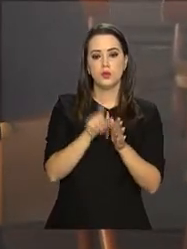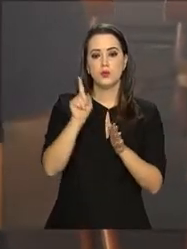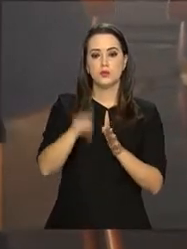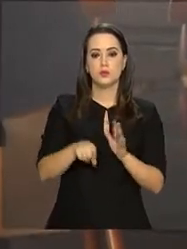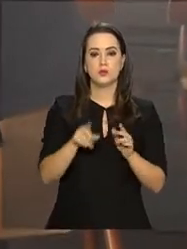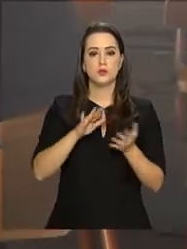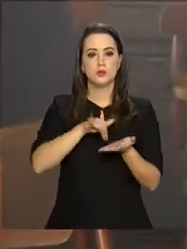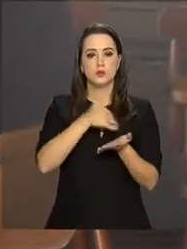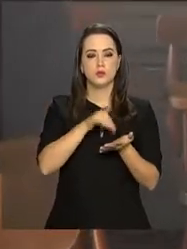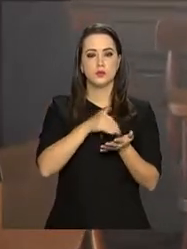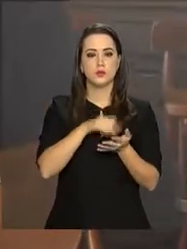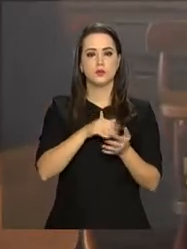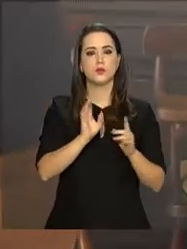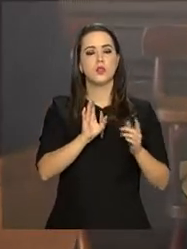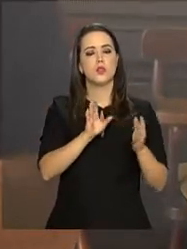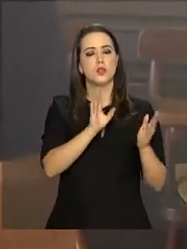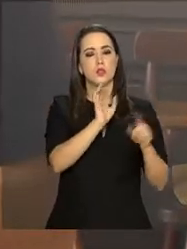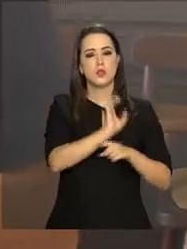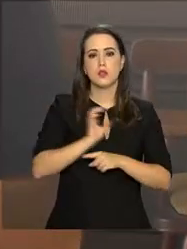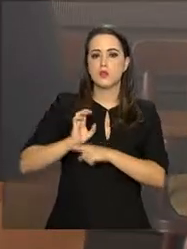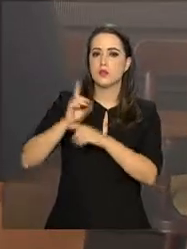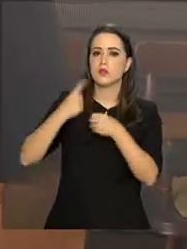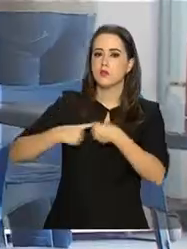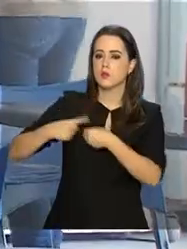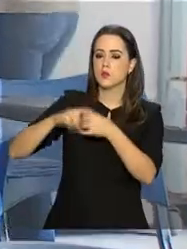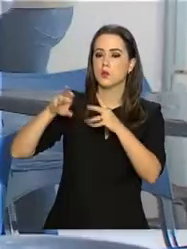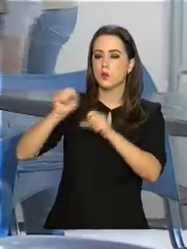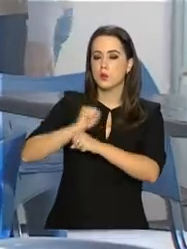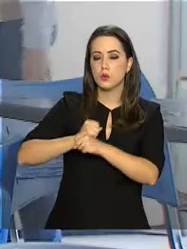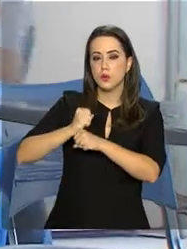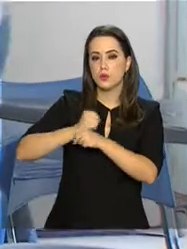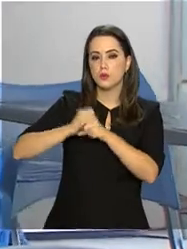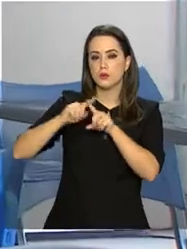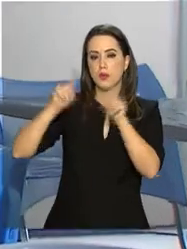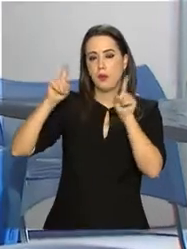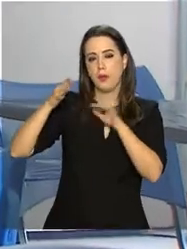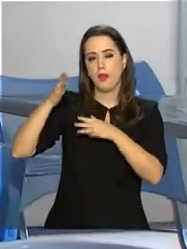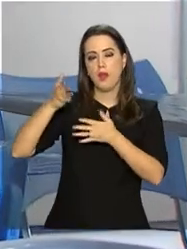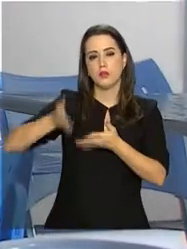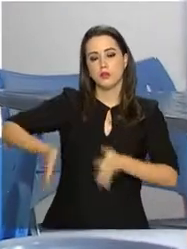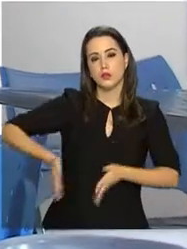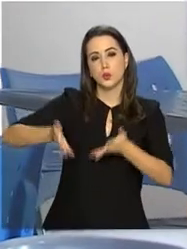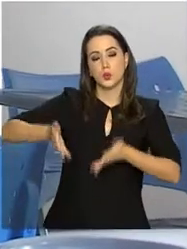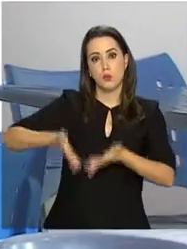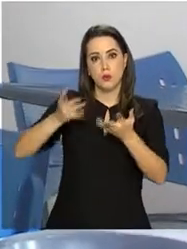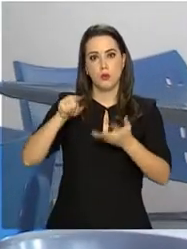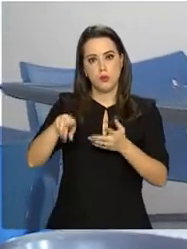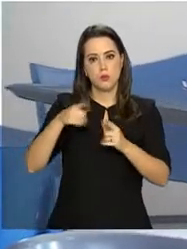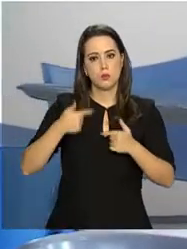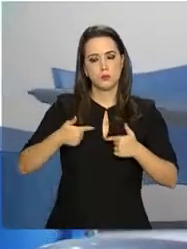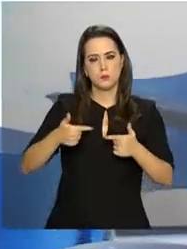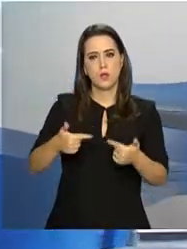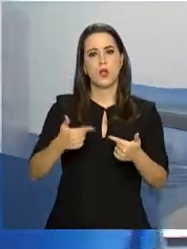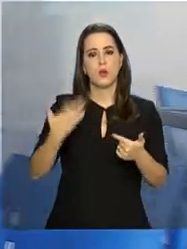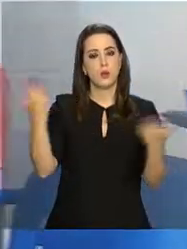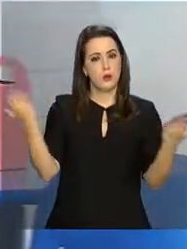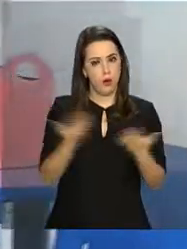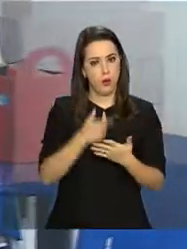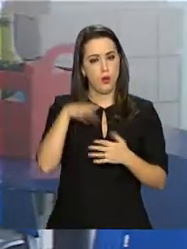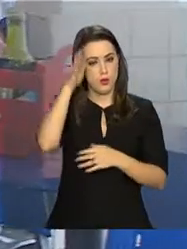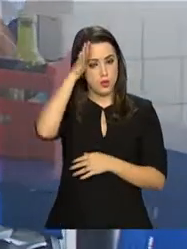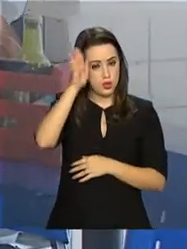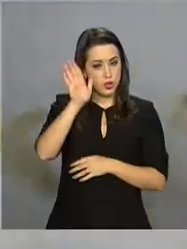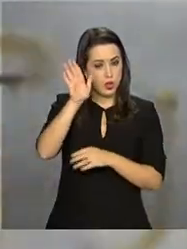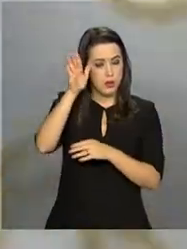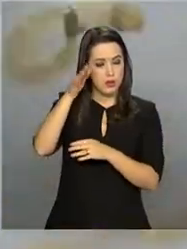de estados e municípios durante todo o ano mas o combate intensificadas na época das chuvas têm contribuído para